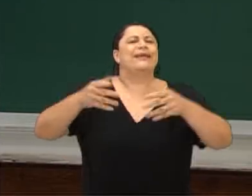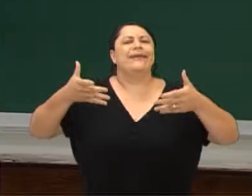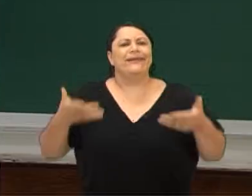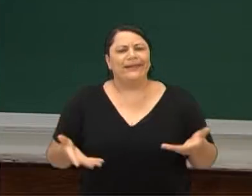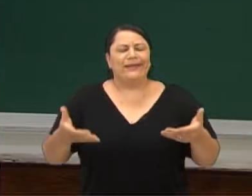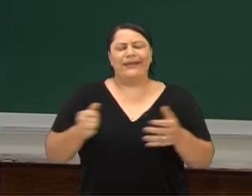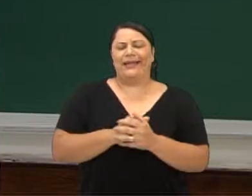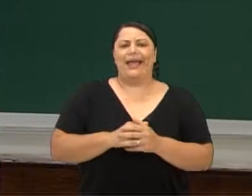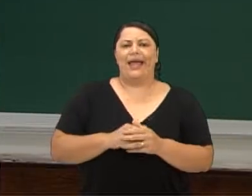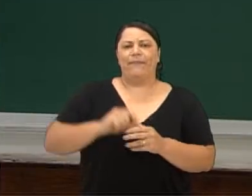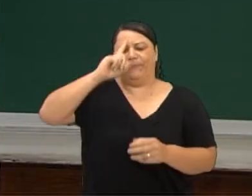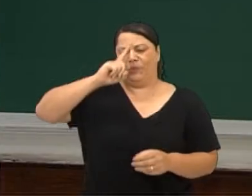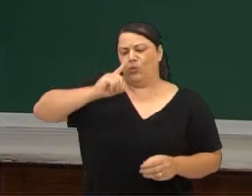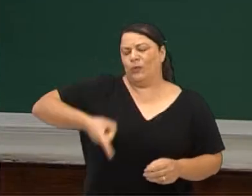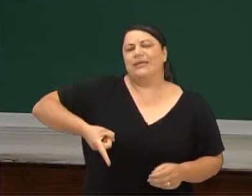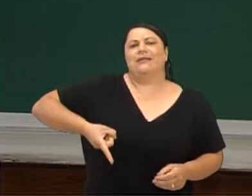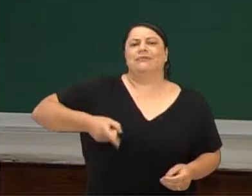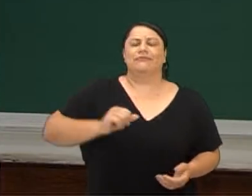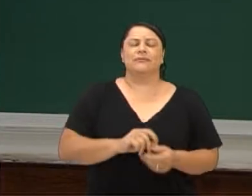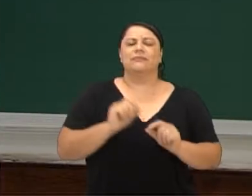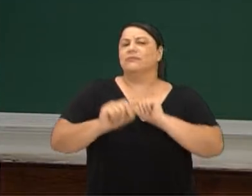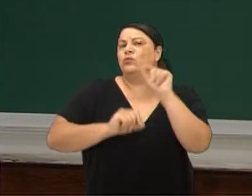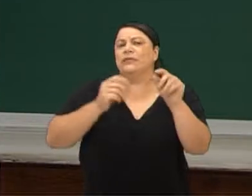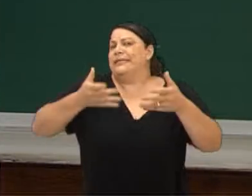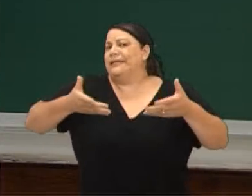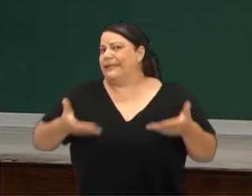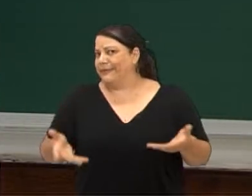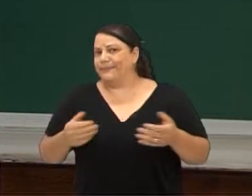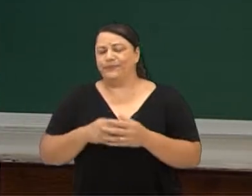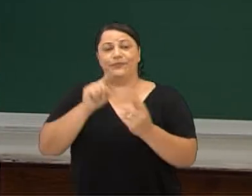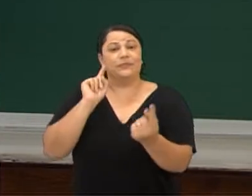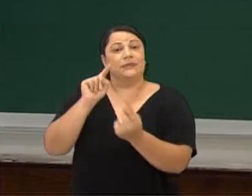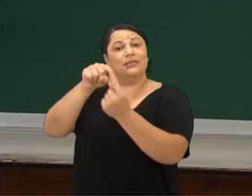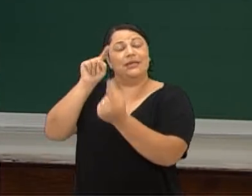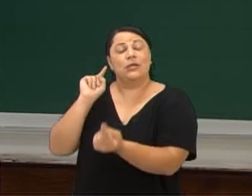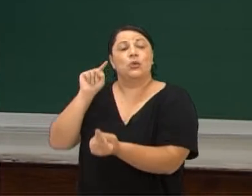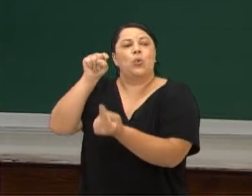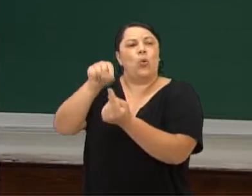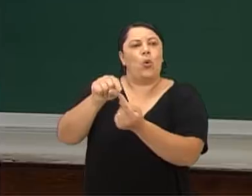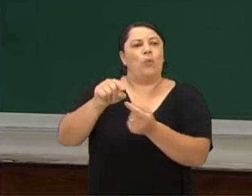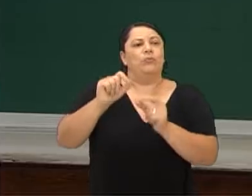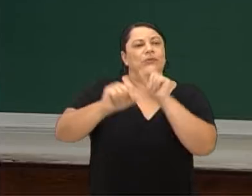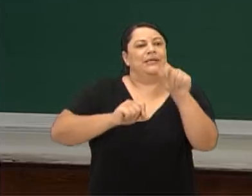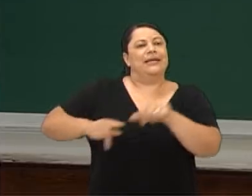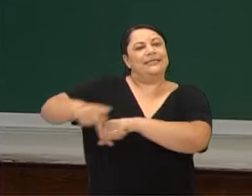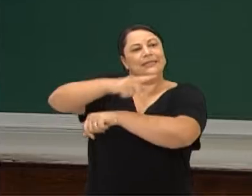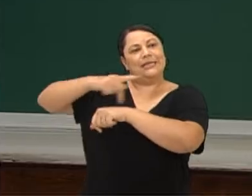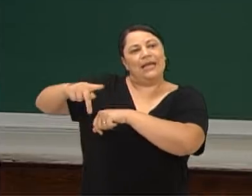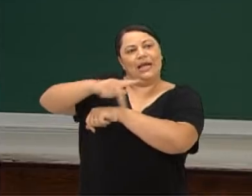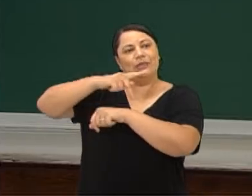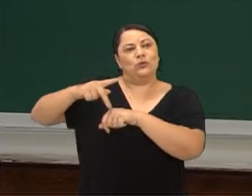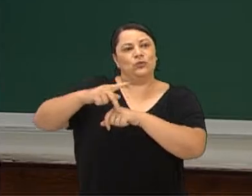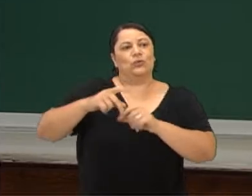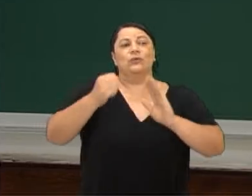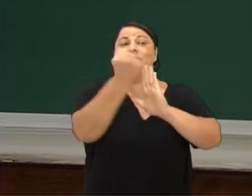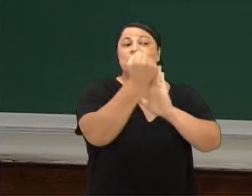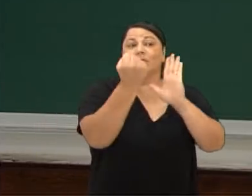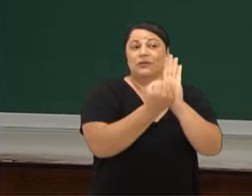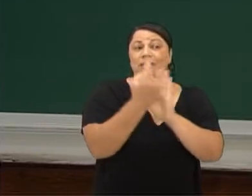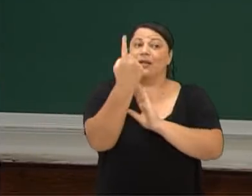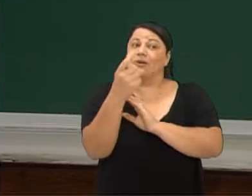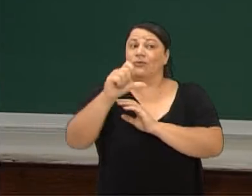foi o imperialismo? E também identificar os objetivos das nações imperialistas entre os séculos 19